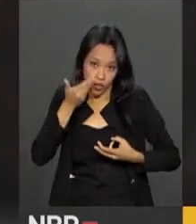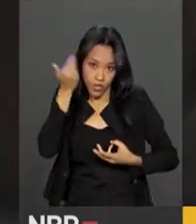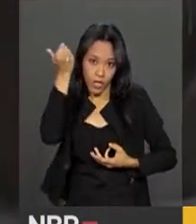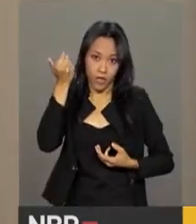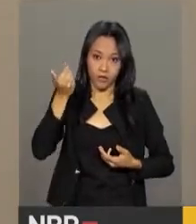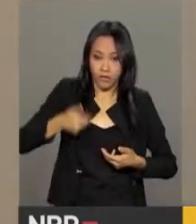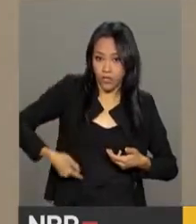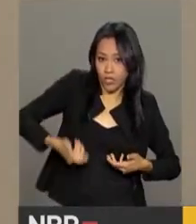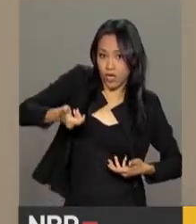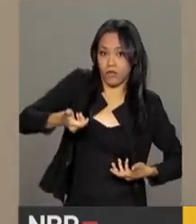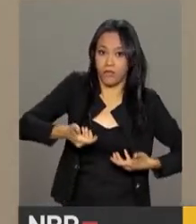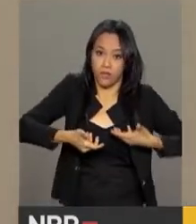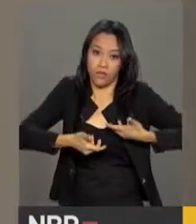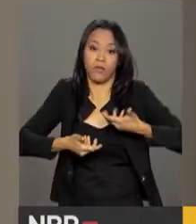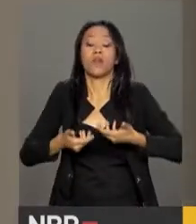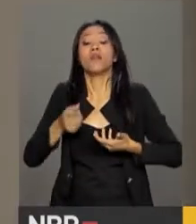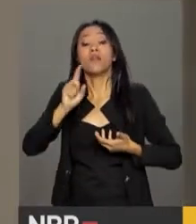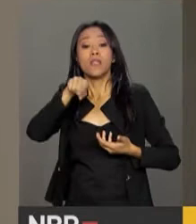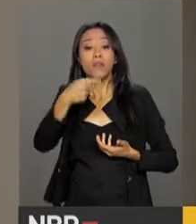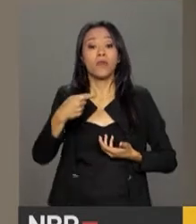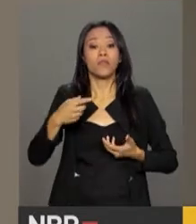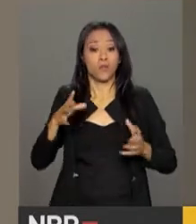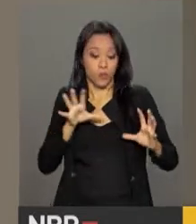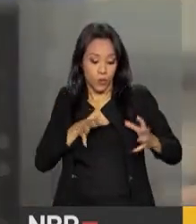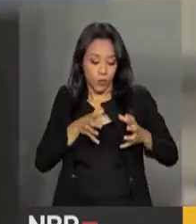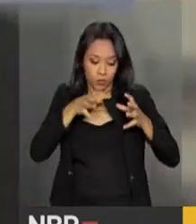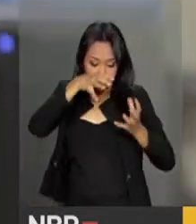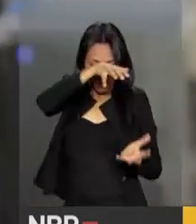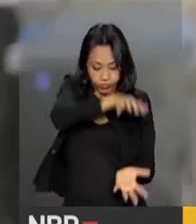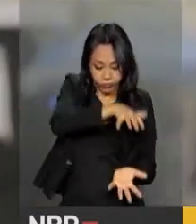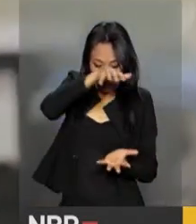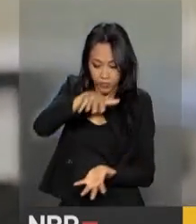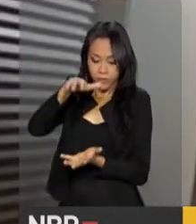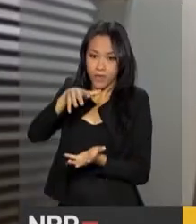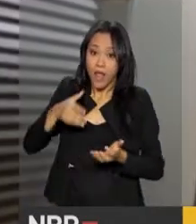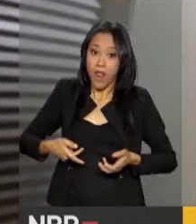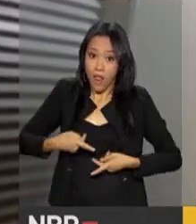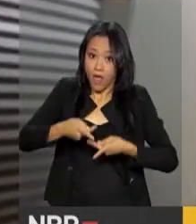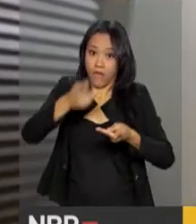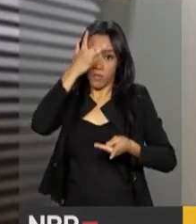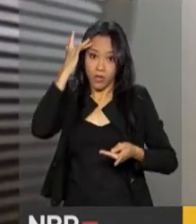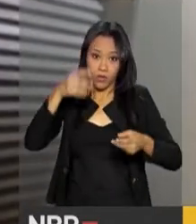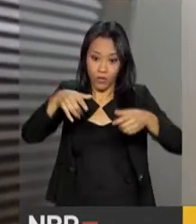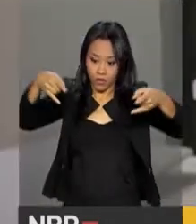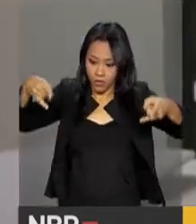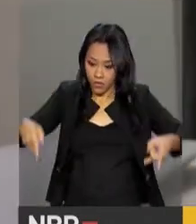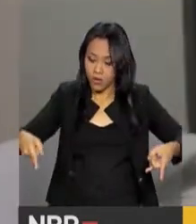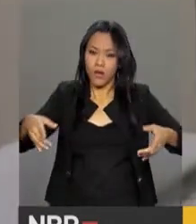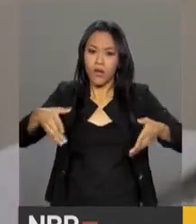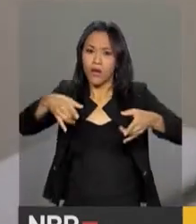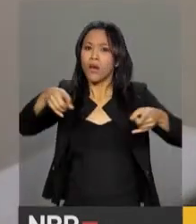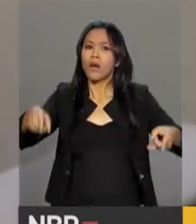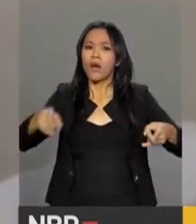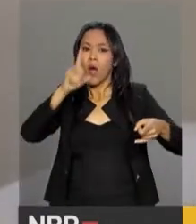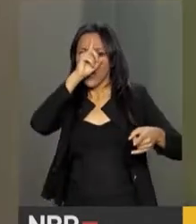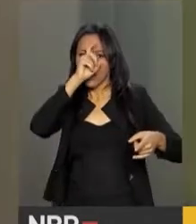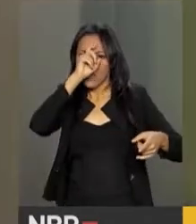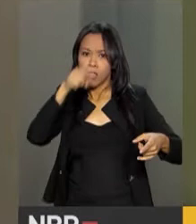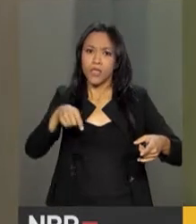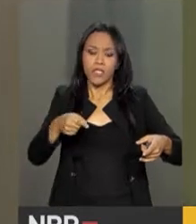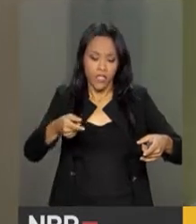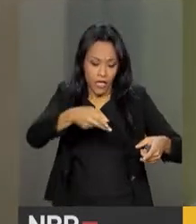recebe as equipes e também o paciente do centro cirúrgico e gerencia a retirada até